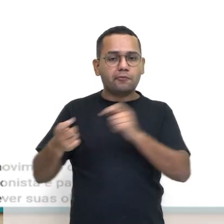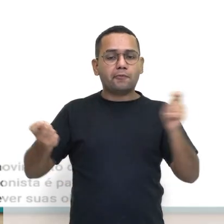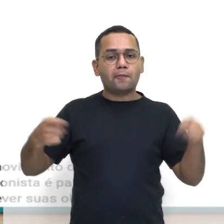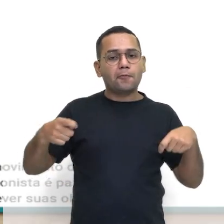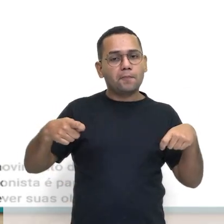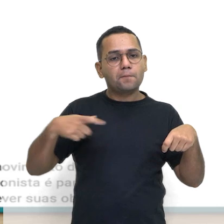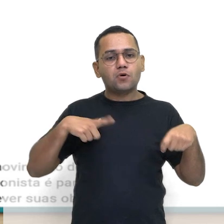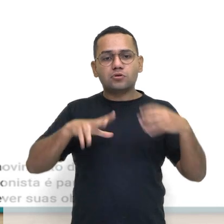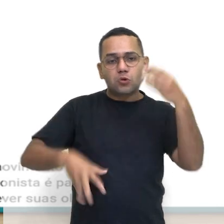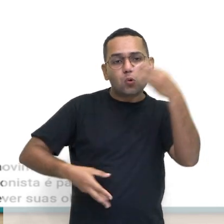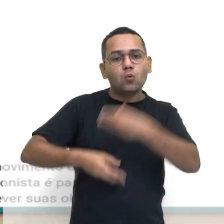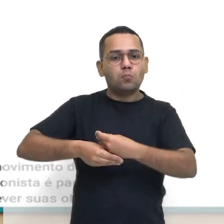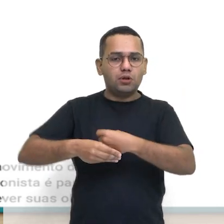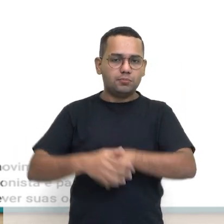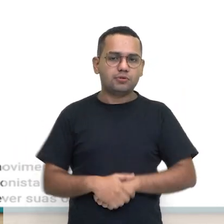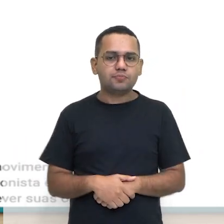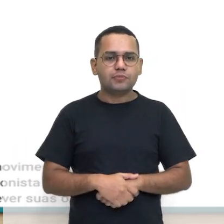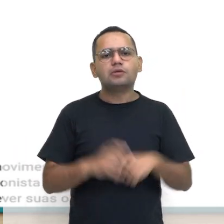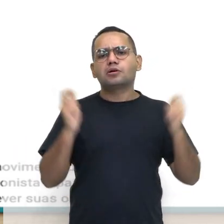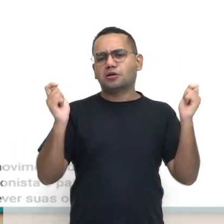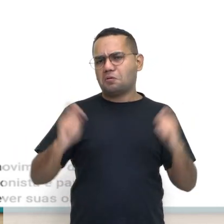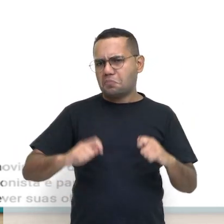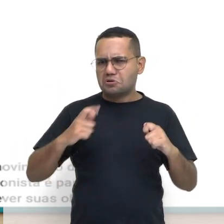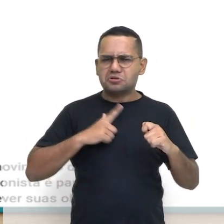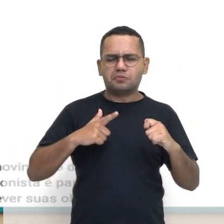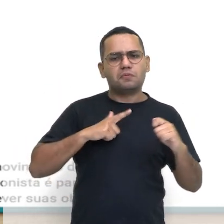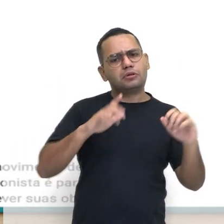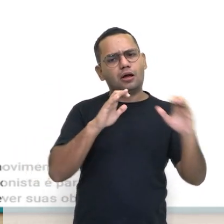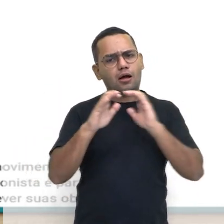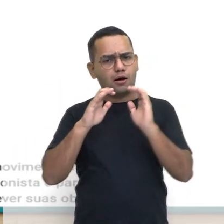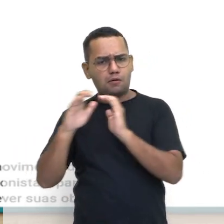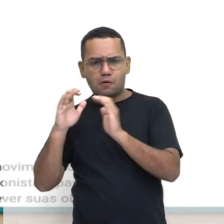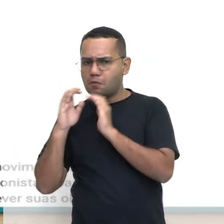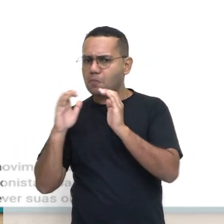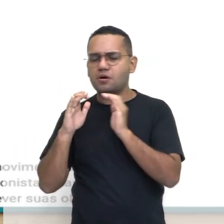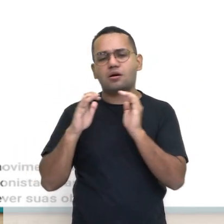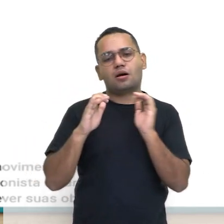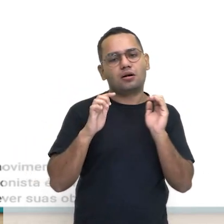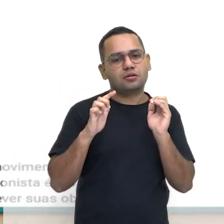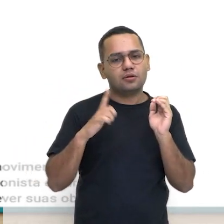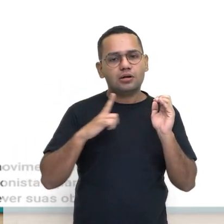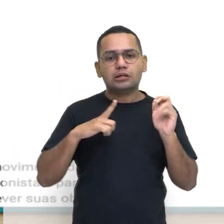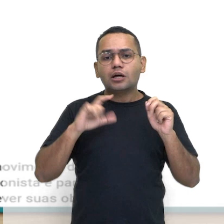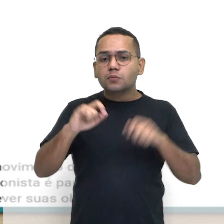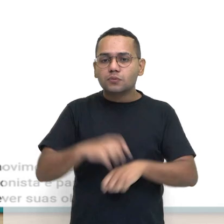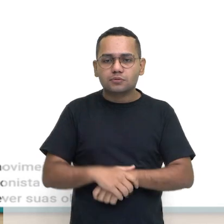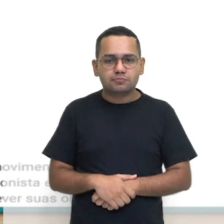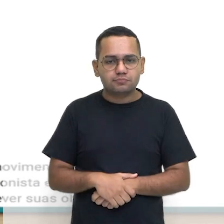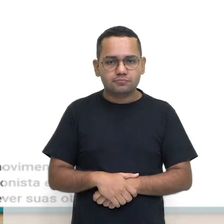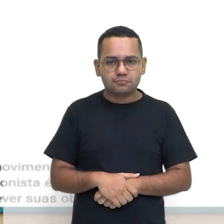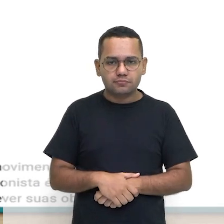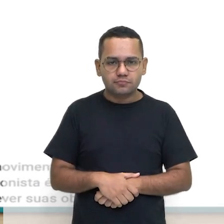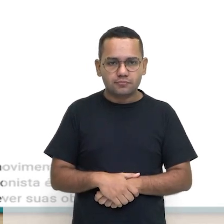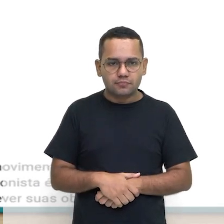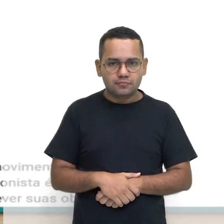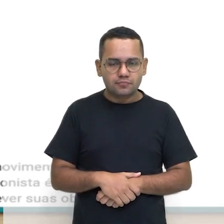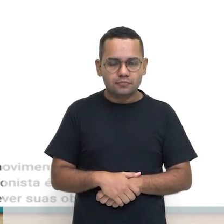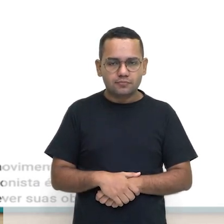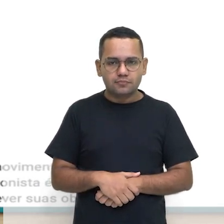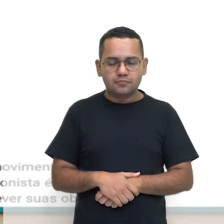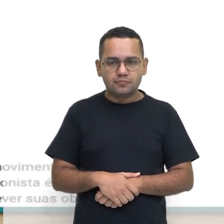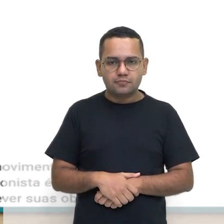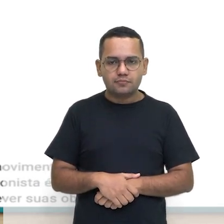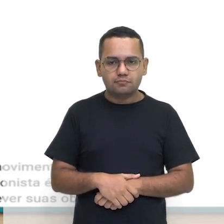e complementares que privilegiam a comunicação como forma de envolver e